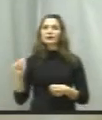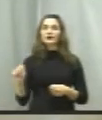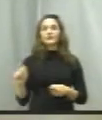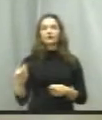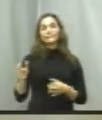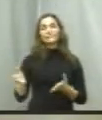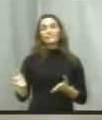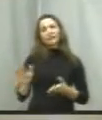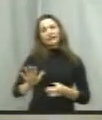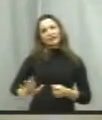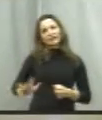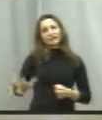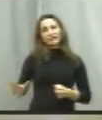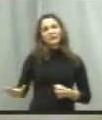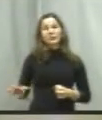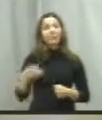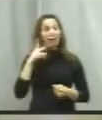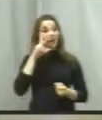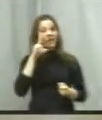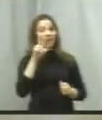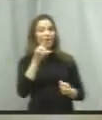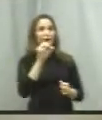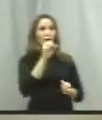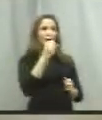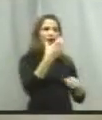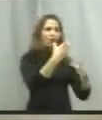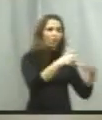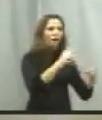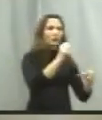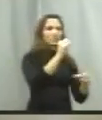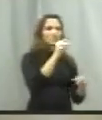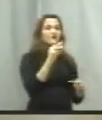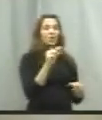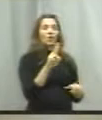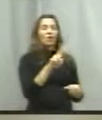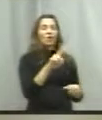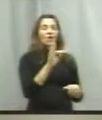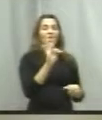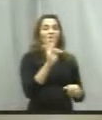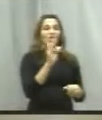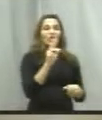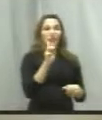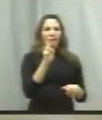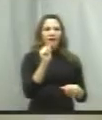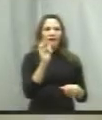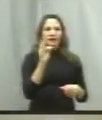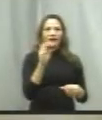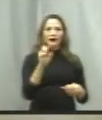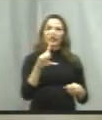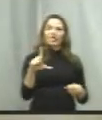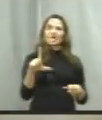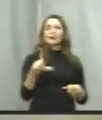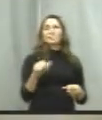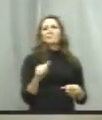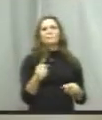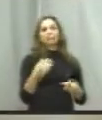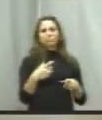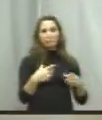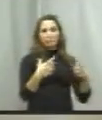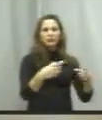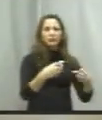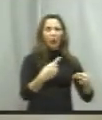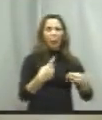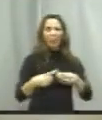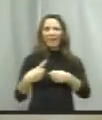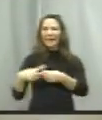nas crianças. Dá uma voltinha lá no São Rafael. Vê quantas crianças. Mais um minuto, presidente, por favor. O senhor tem direito. Dá uma voltinha no São Rafael, na